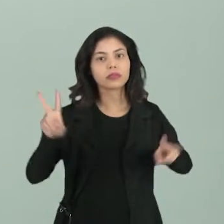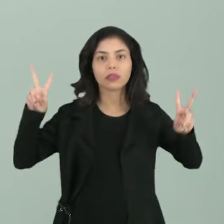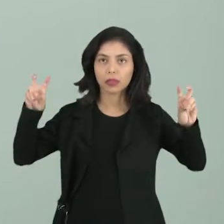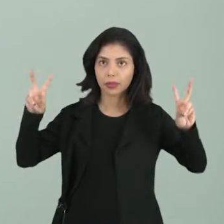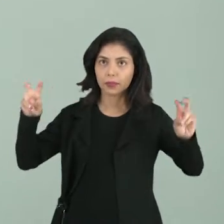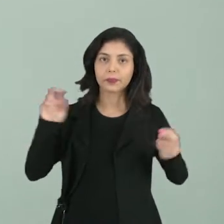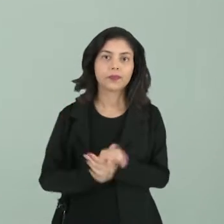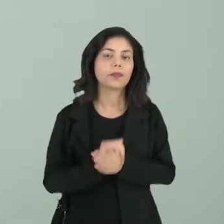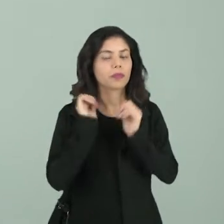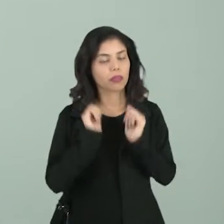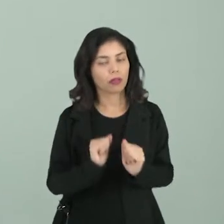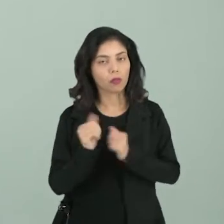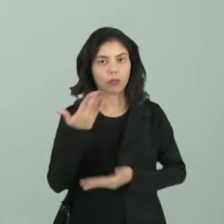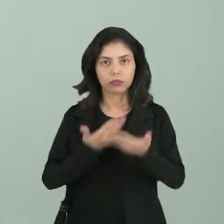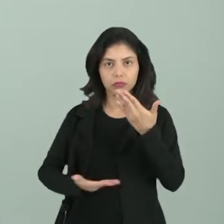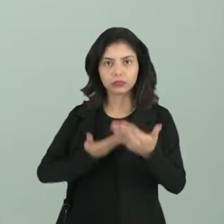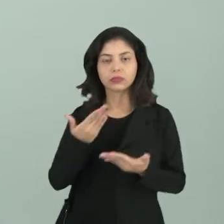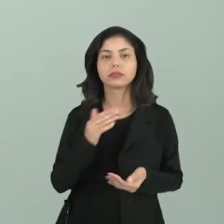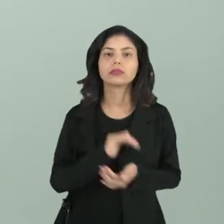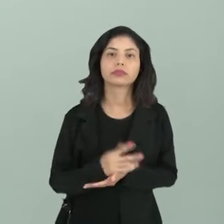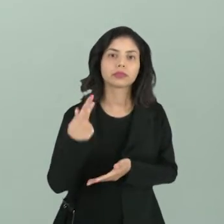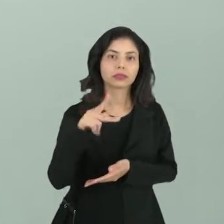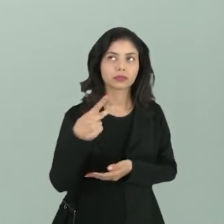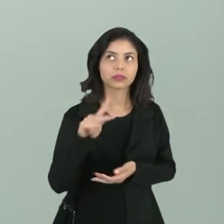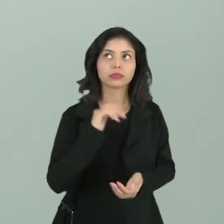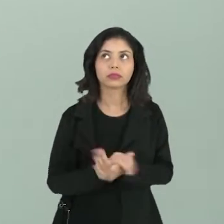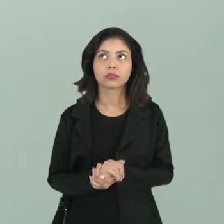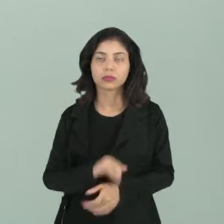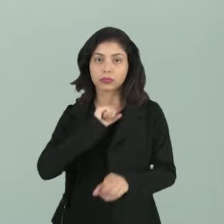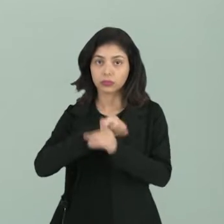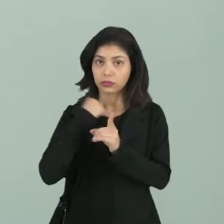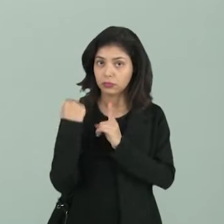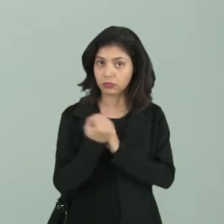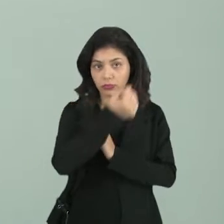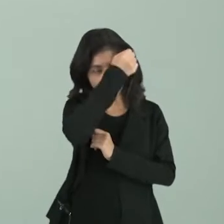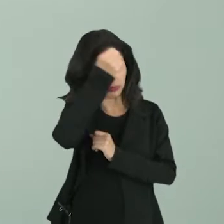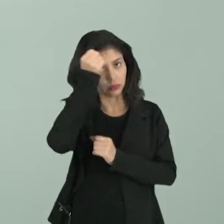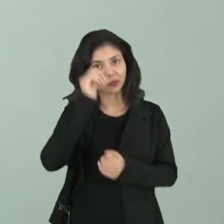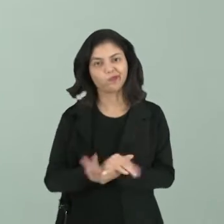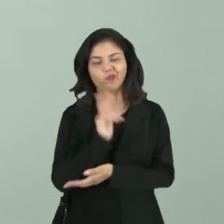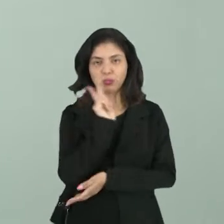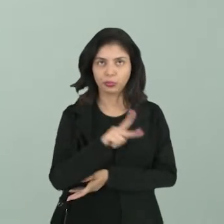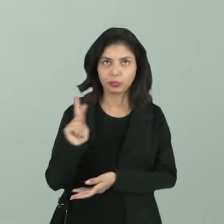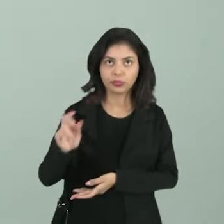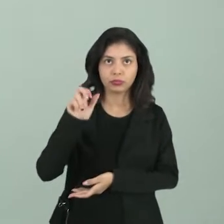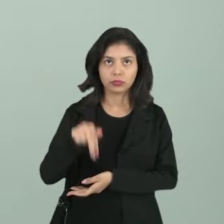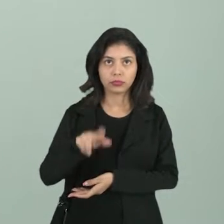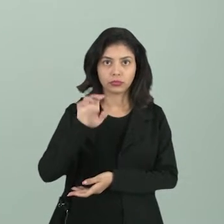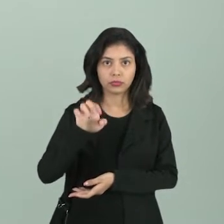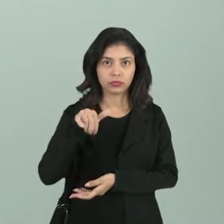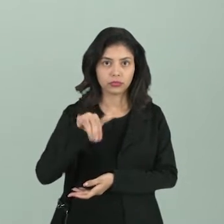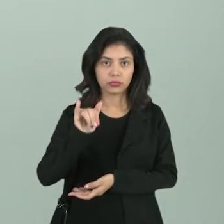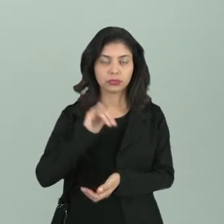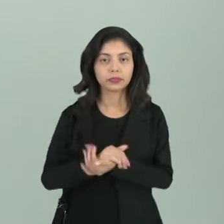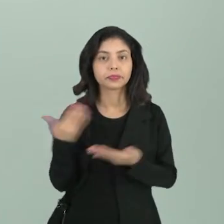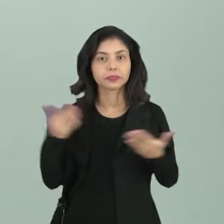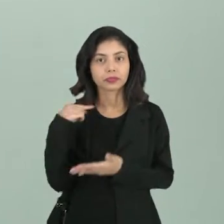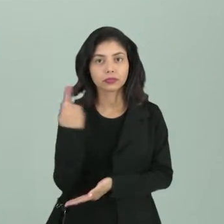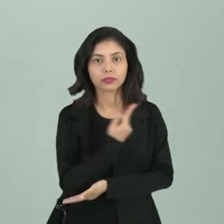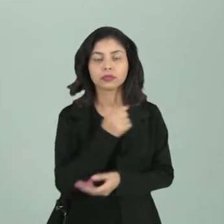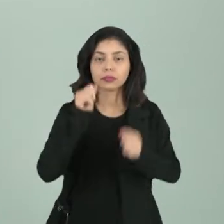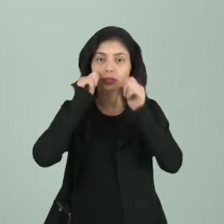assunto para poder interagir em suas aulas de sociologia. Eu sou o professor Ney Araújo e agora